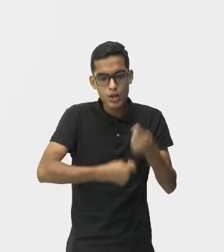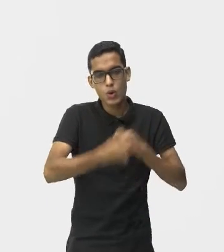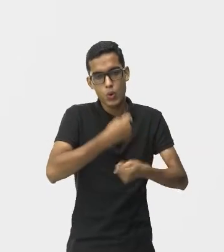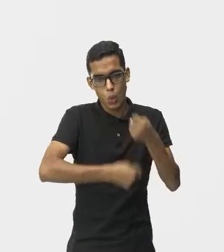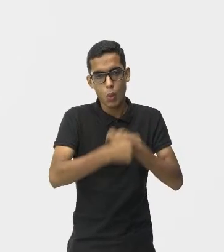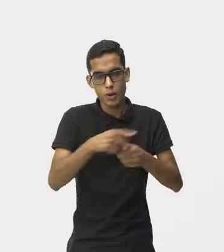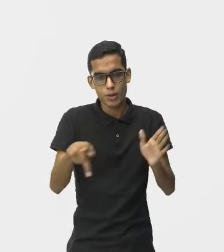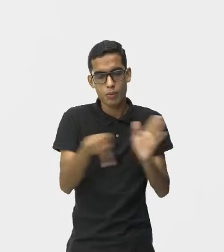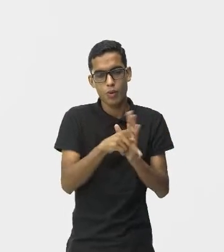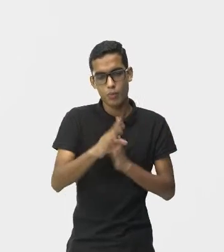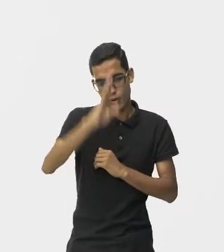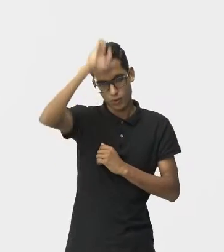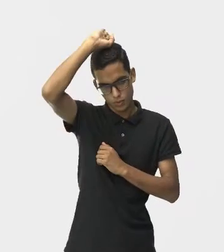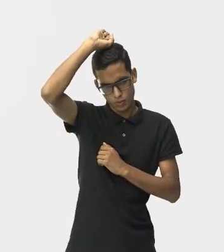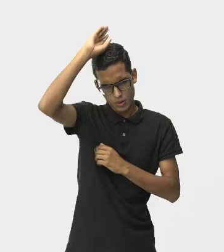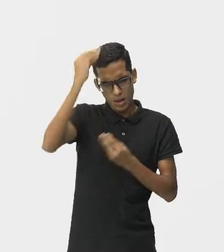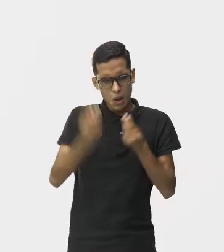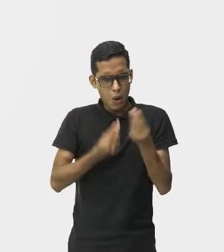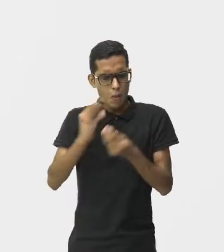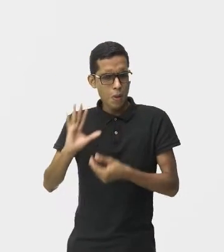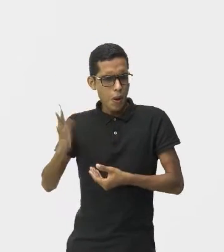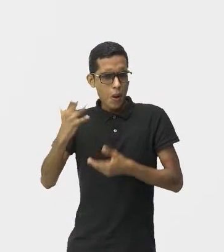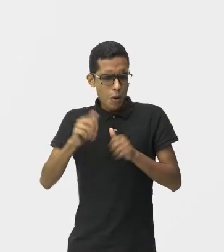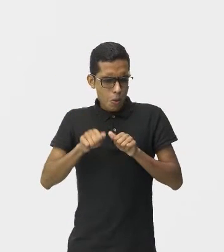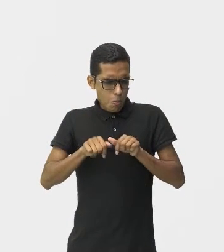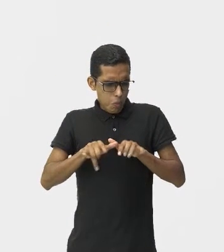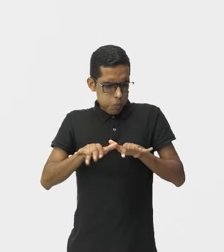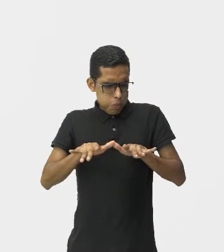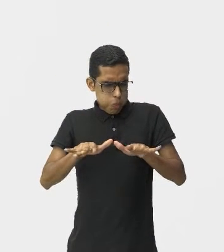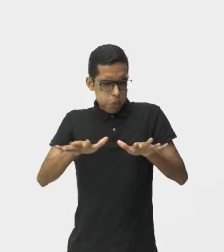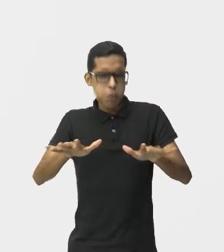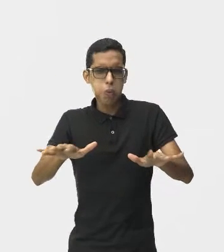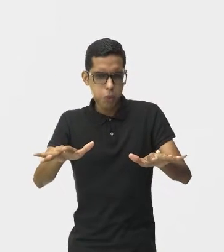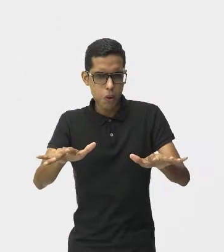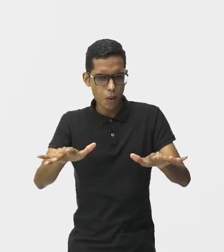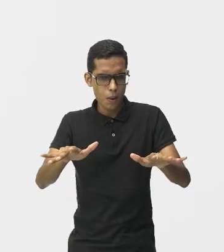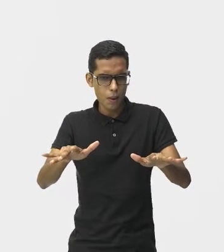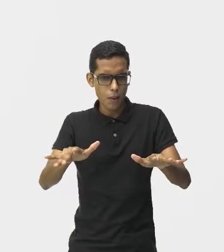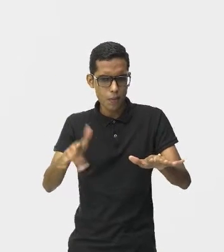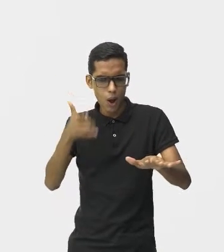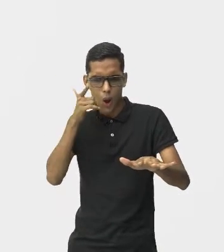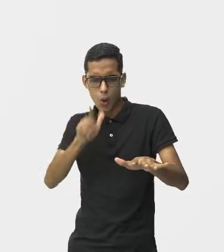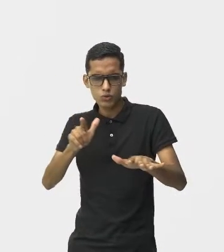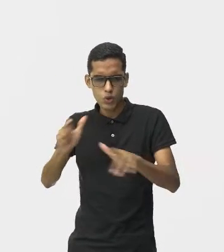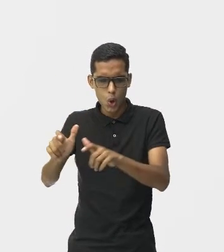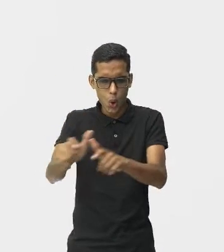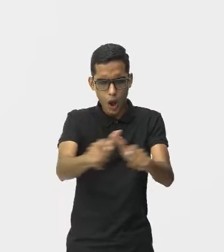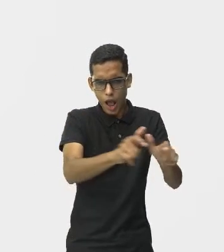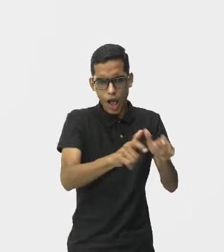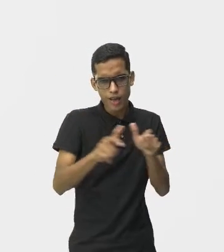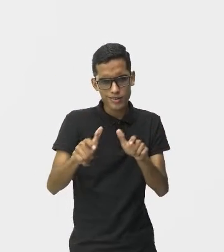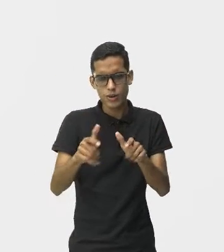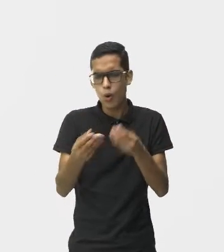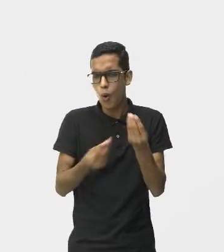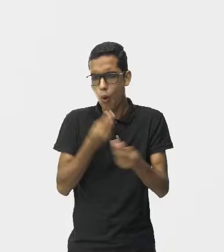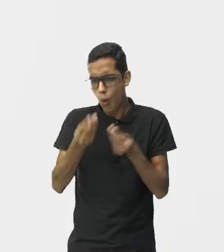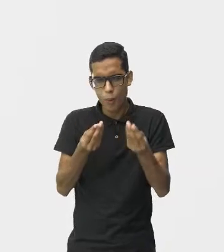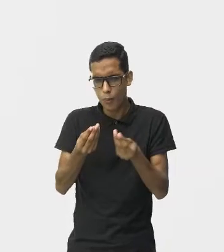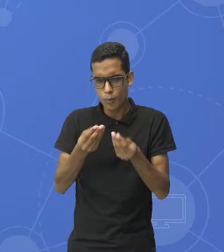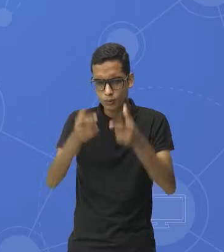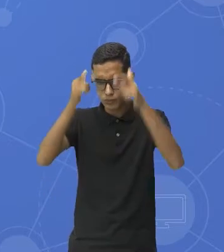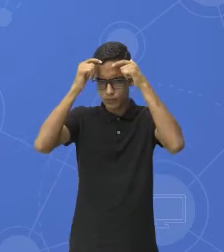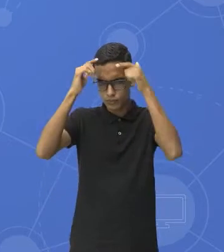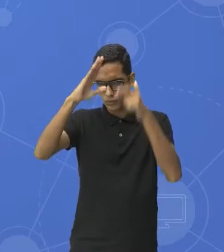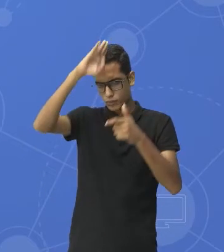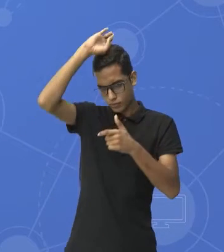acontecia isso, professor? Como é que acontecia essa expansão? Como é que acontecia esses saques, por assim dizer? Podemos dizer que as